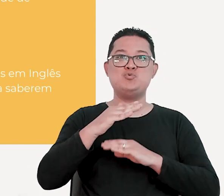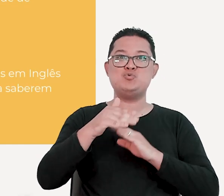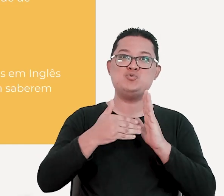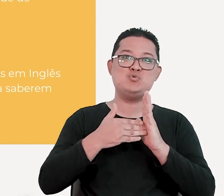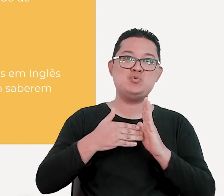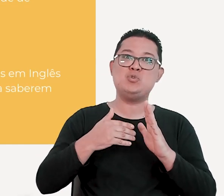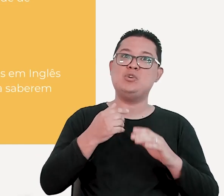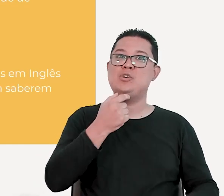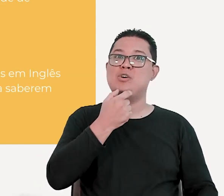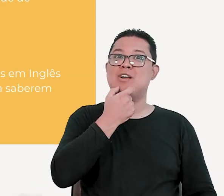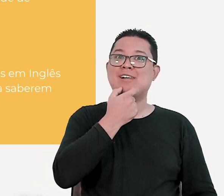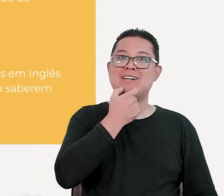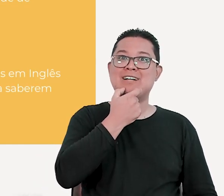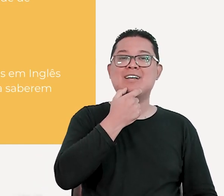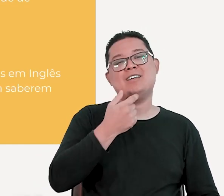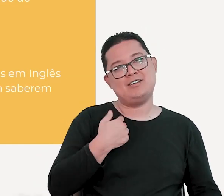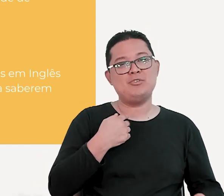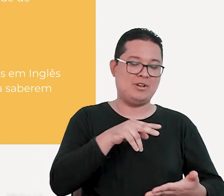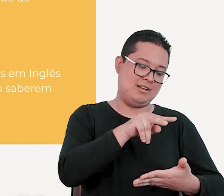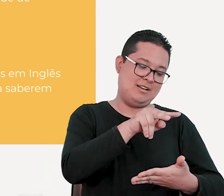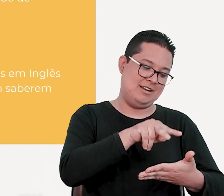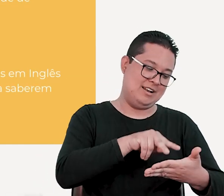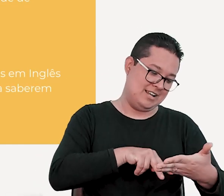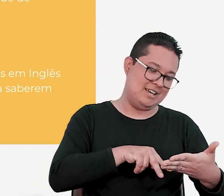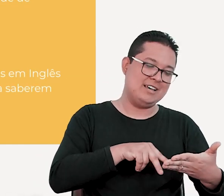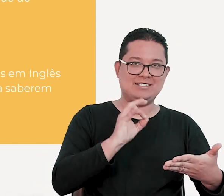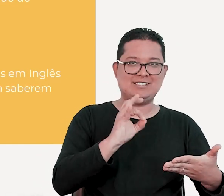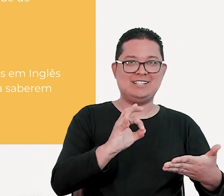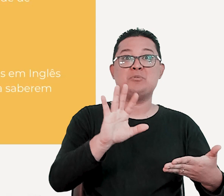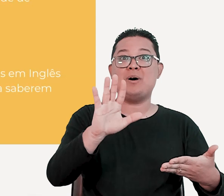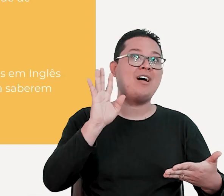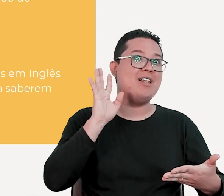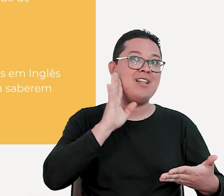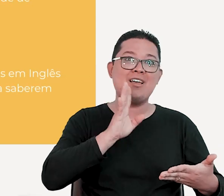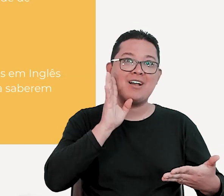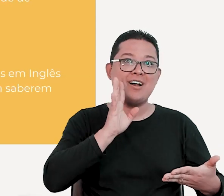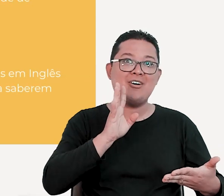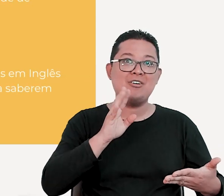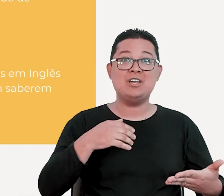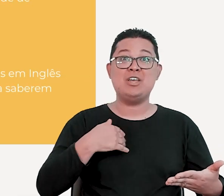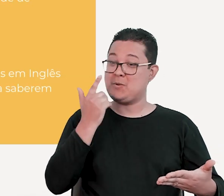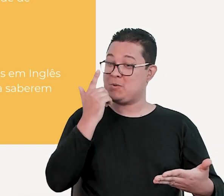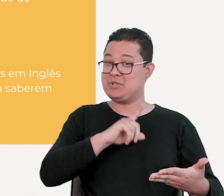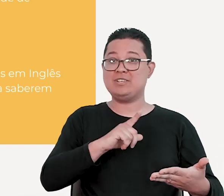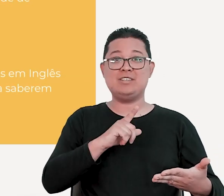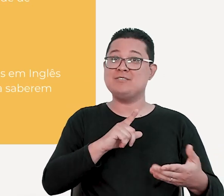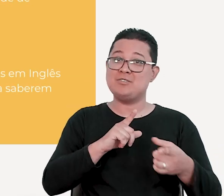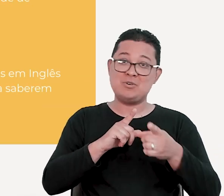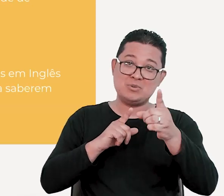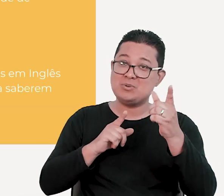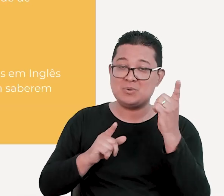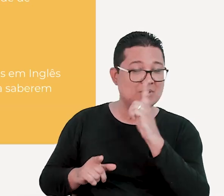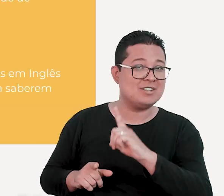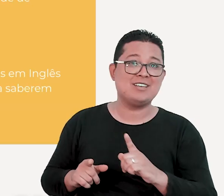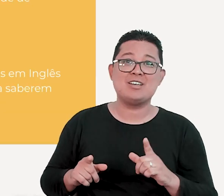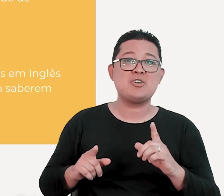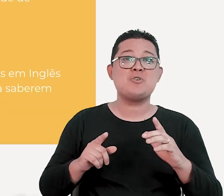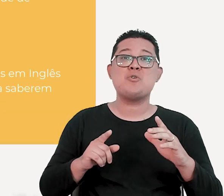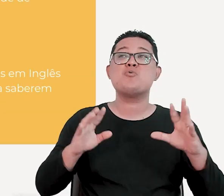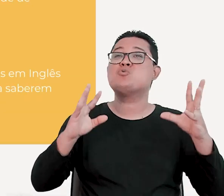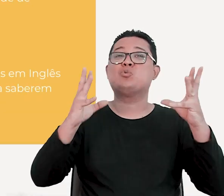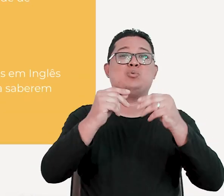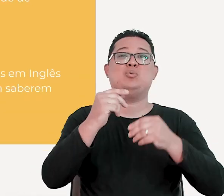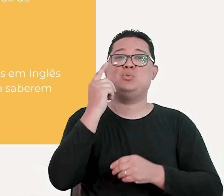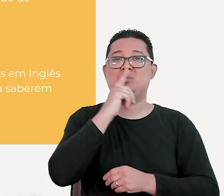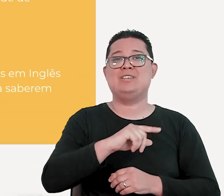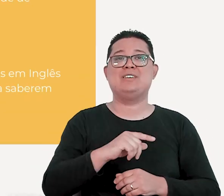legal, e eu acho que, assim, se eu conseguir, qualquer um consegue, é só não desistir, precisa